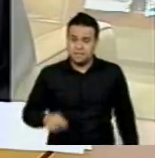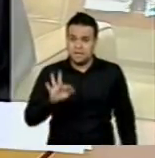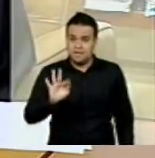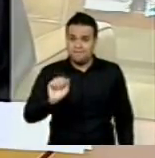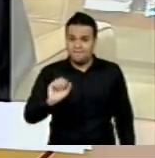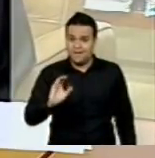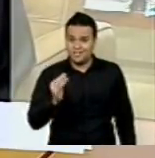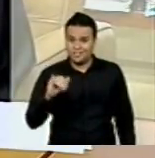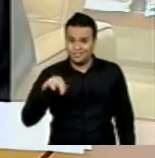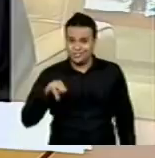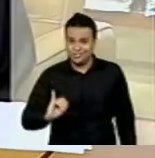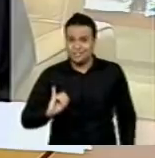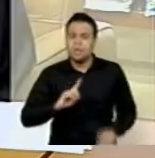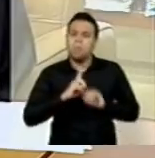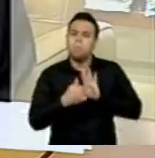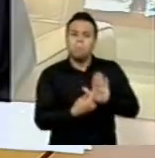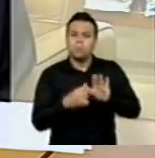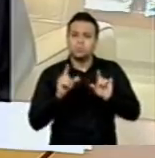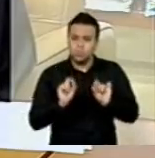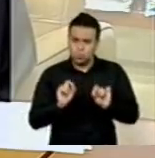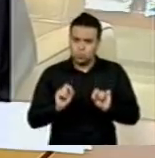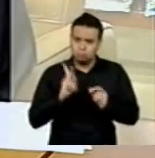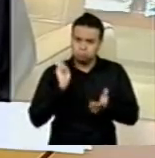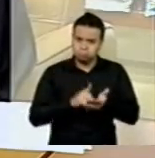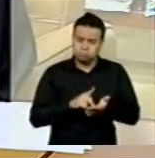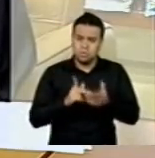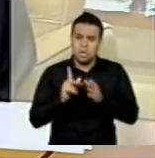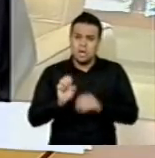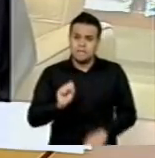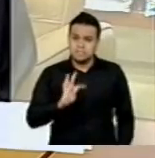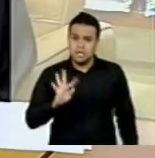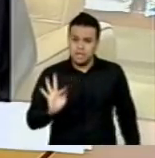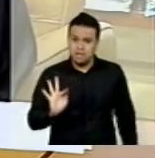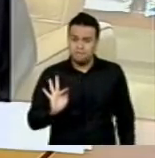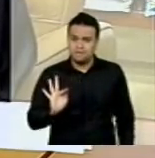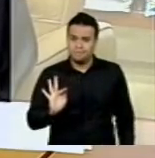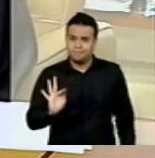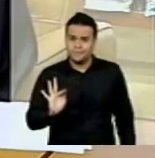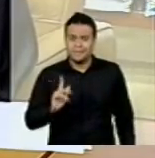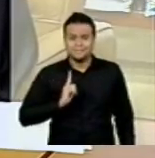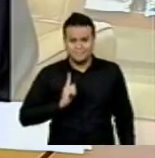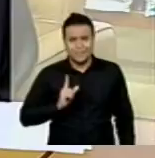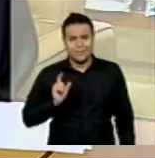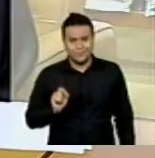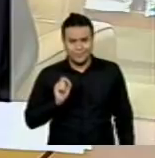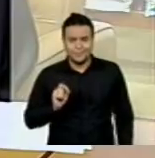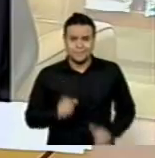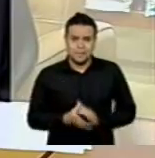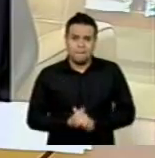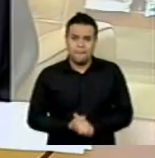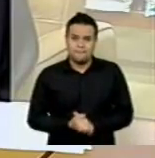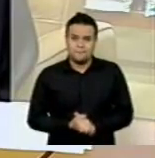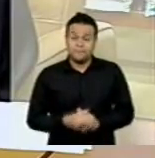Fachin demonstraram que, de fato, o tribunal tem aberto não só